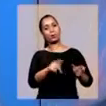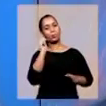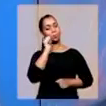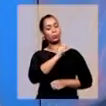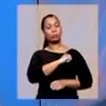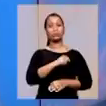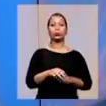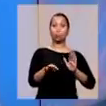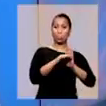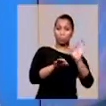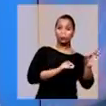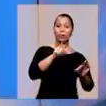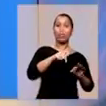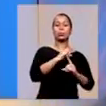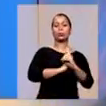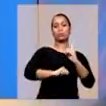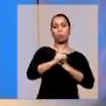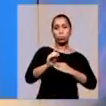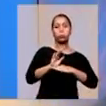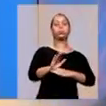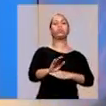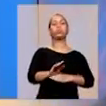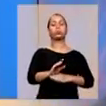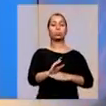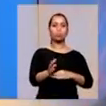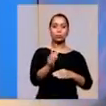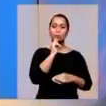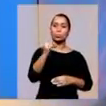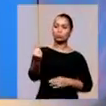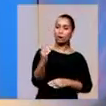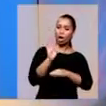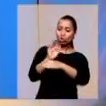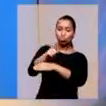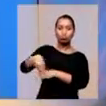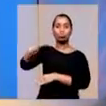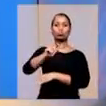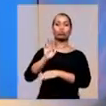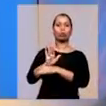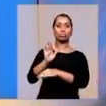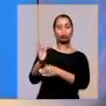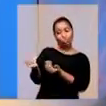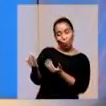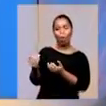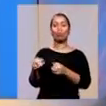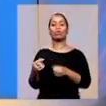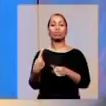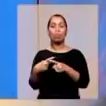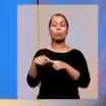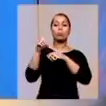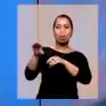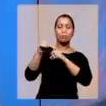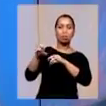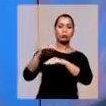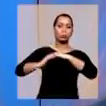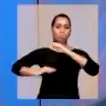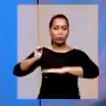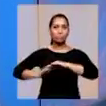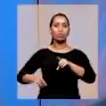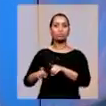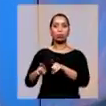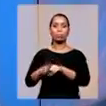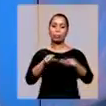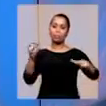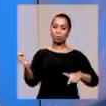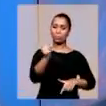O Projeto Pescar é um projeto social que atende adolescentes com foco em capacitação profissional e encaminhamento para o mercado